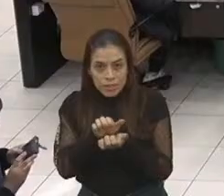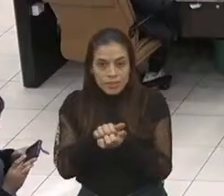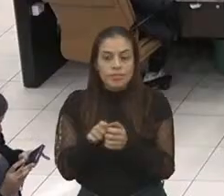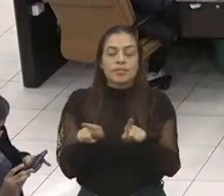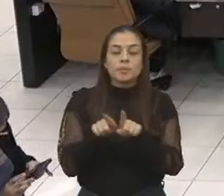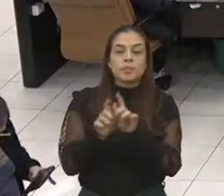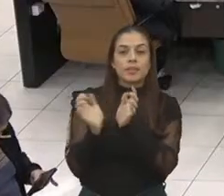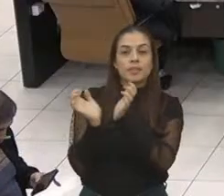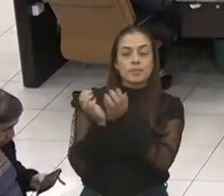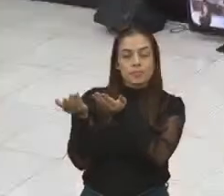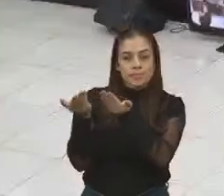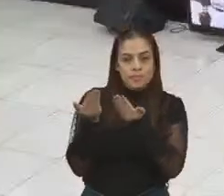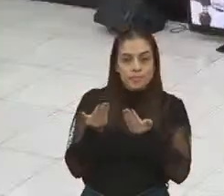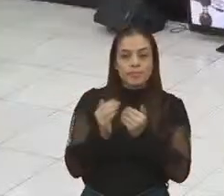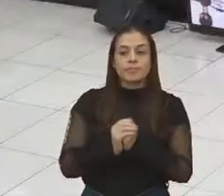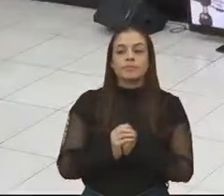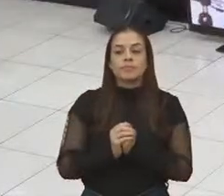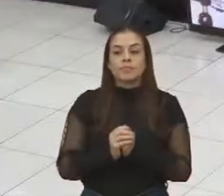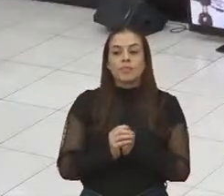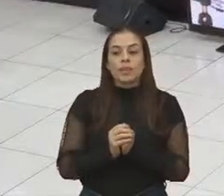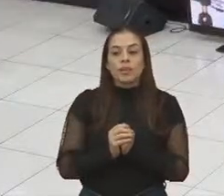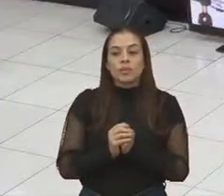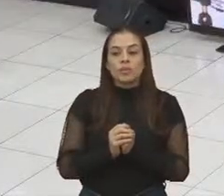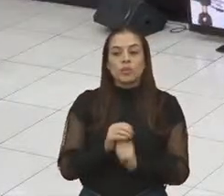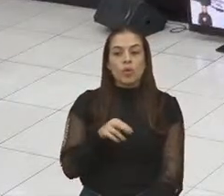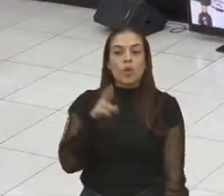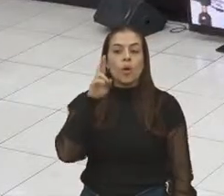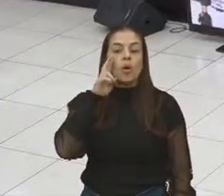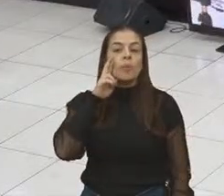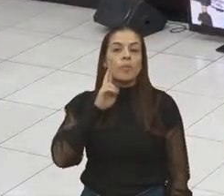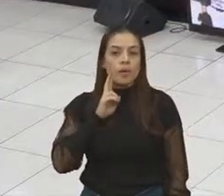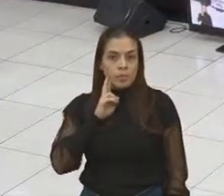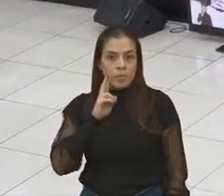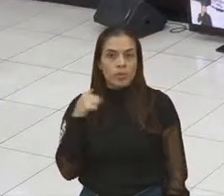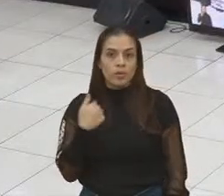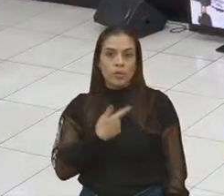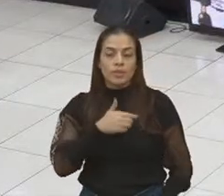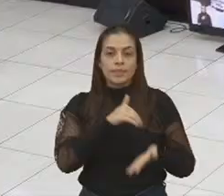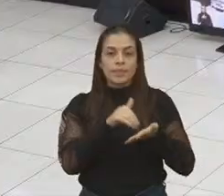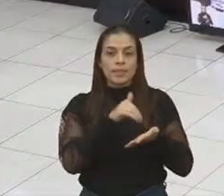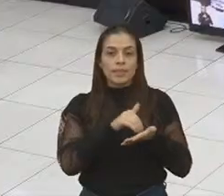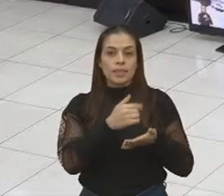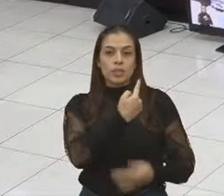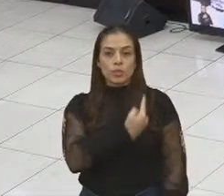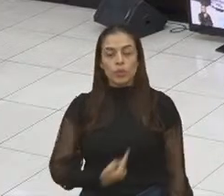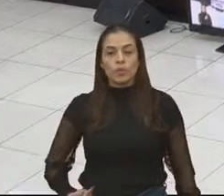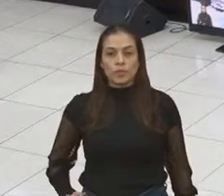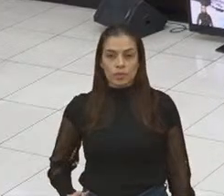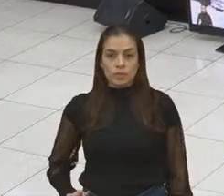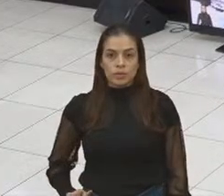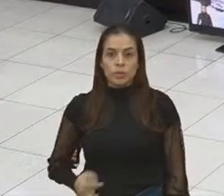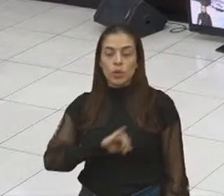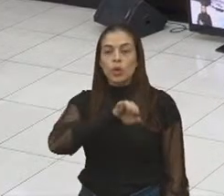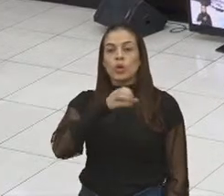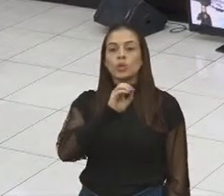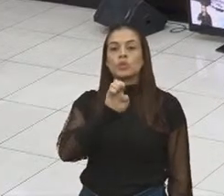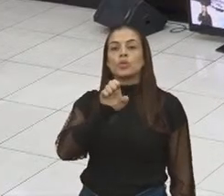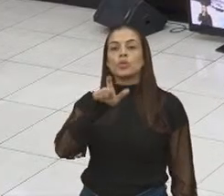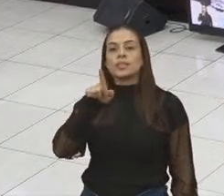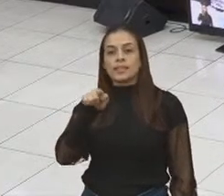aqui presente, dos senhores Roberto Abreu, que é o nosso secretário de Governo, José